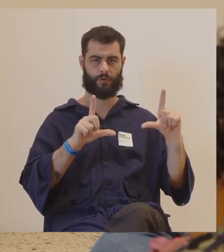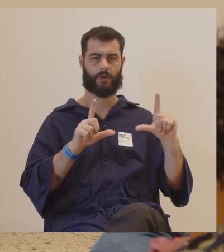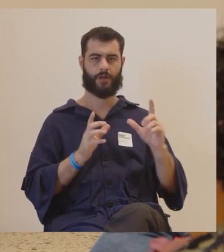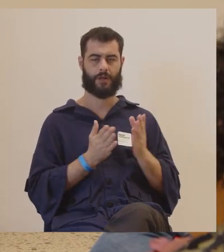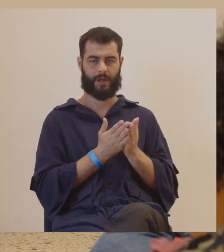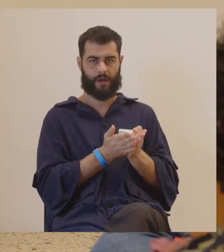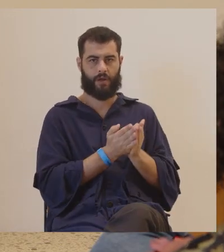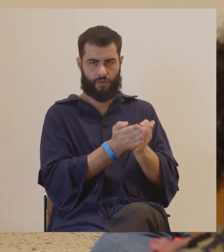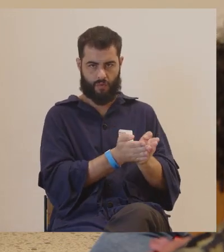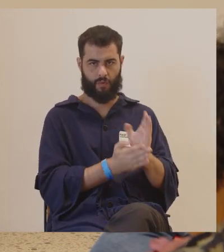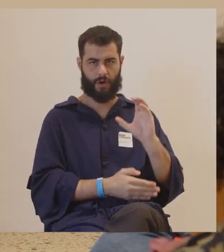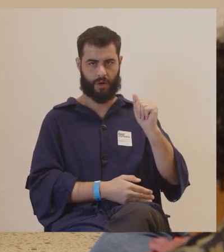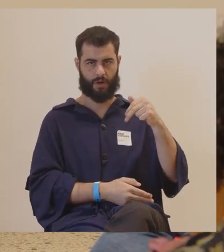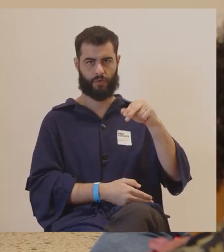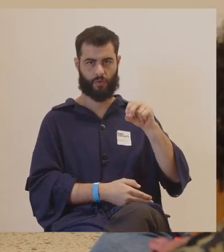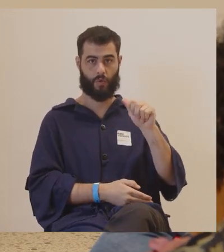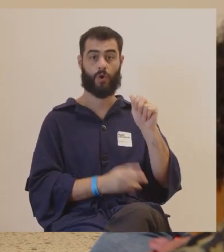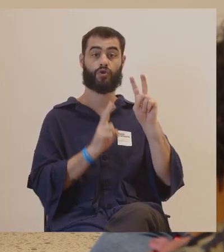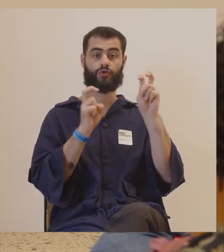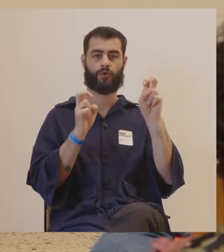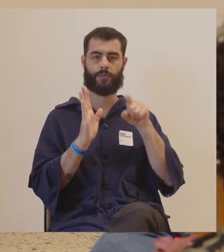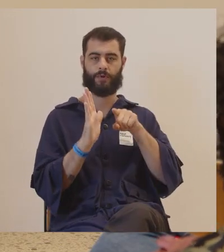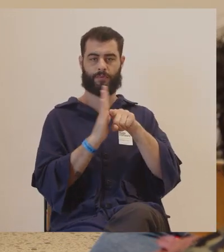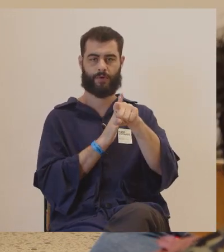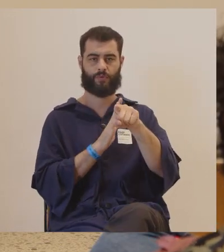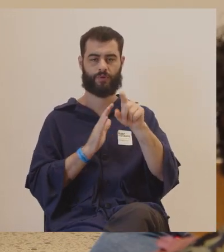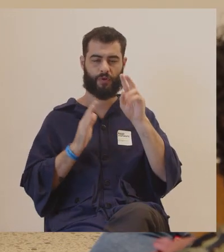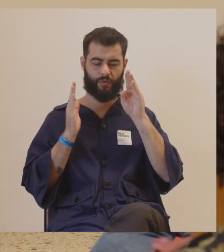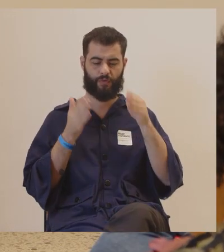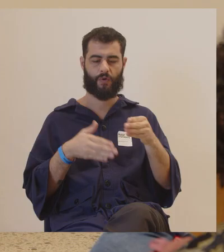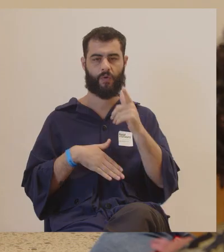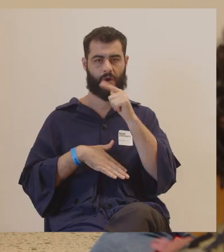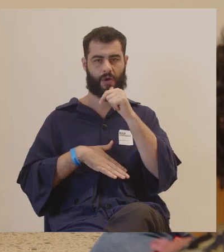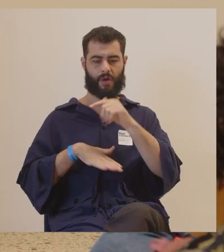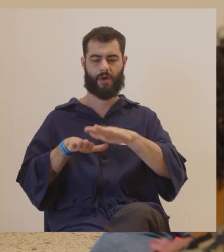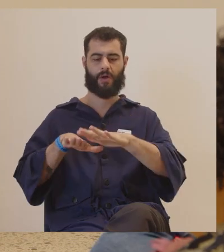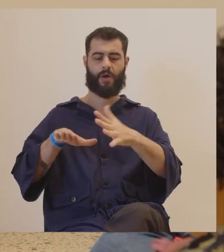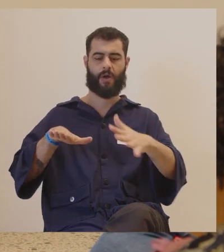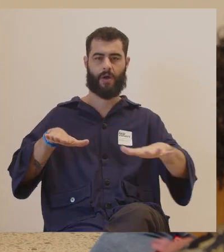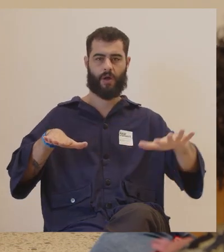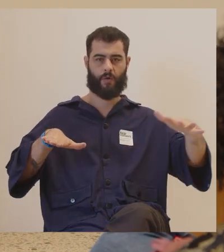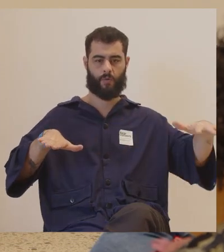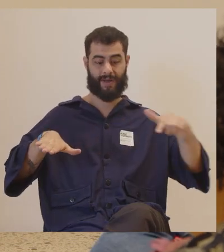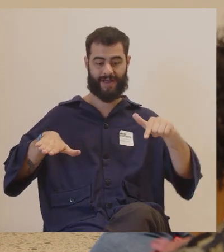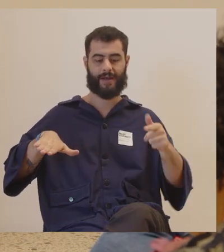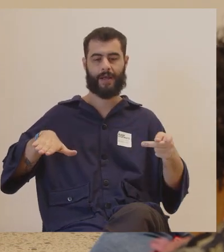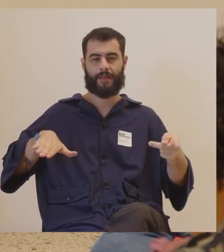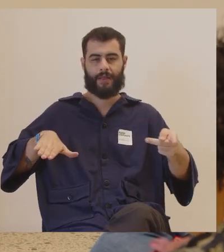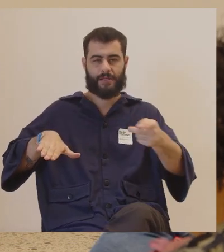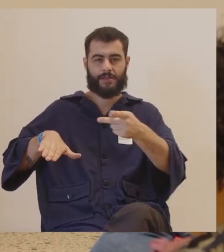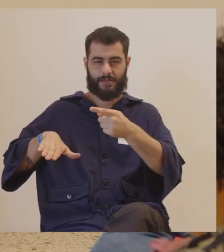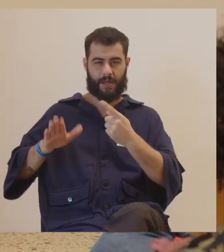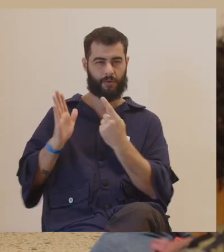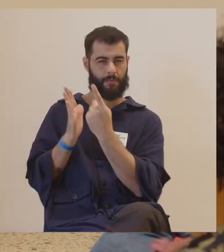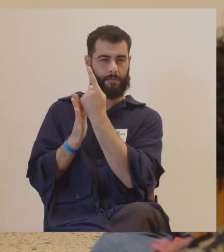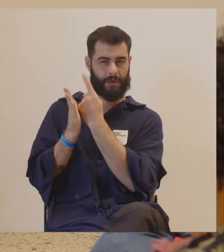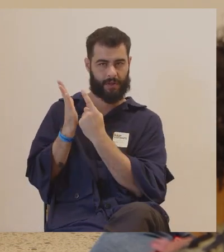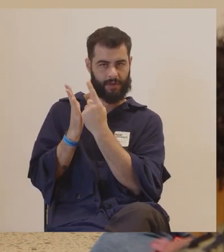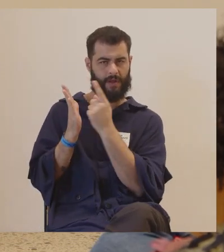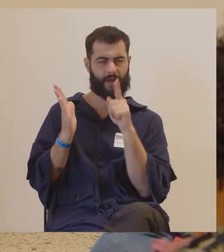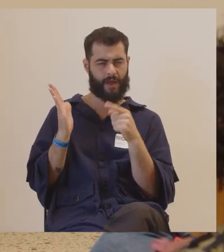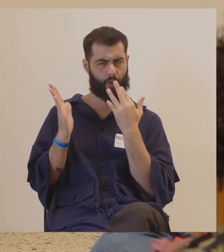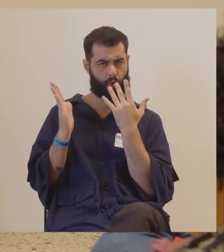da composição da água. Então, essas pinceladas, são camadas de cor que ele vai acrescentando com o